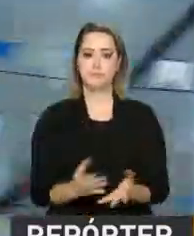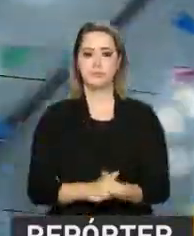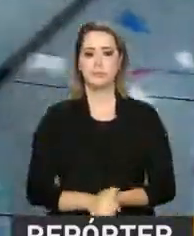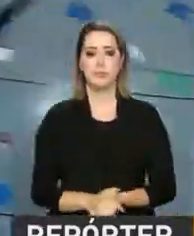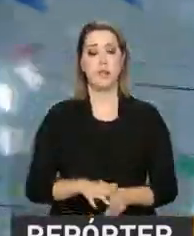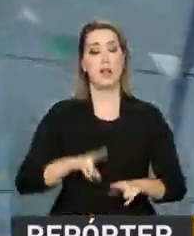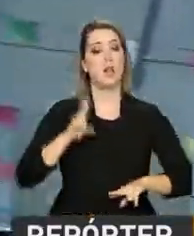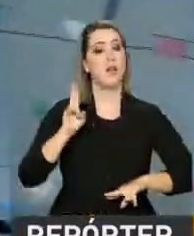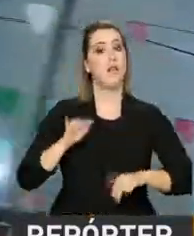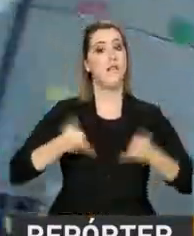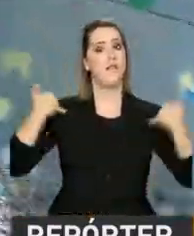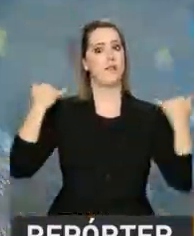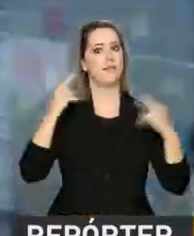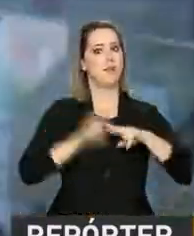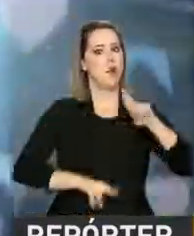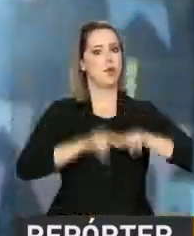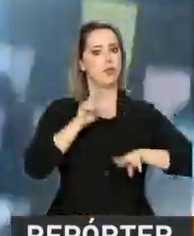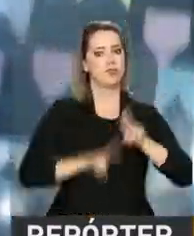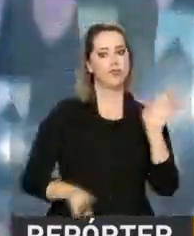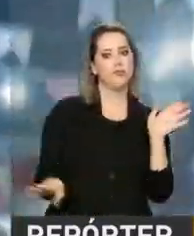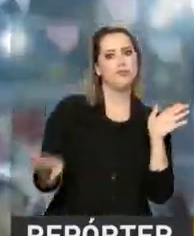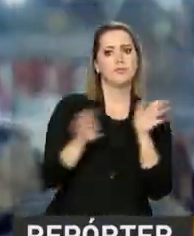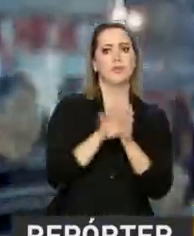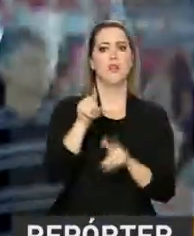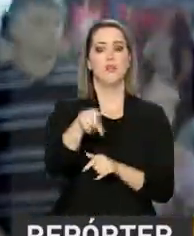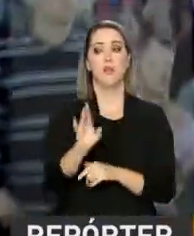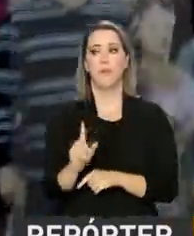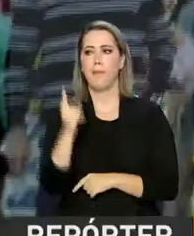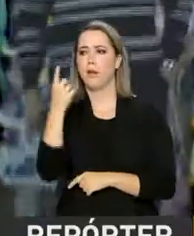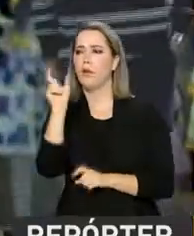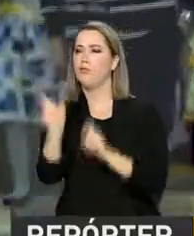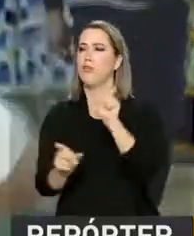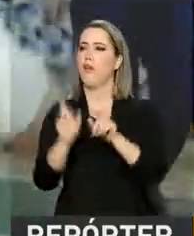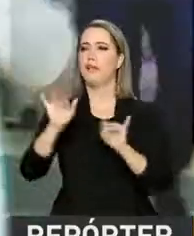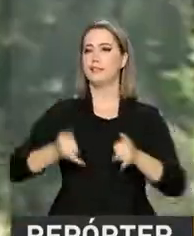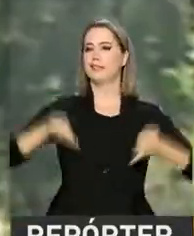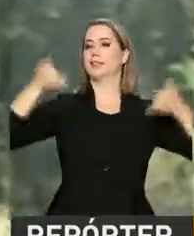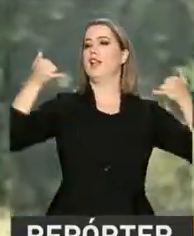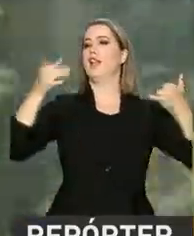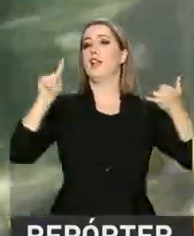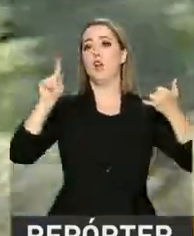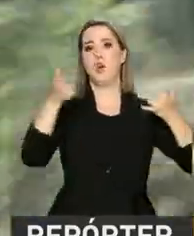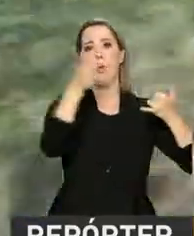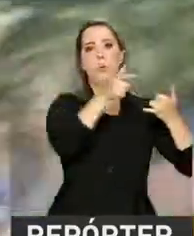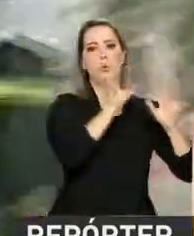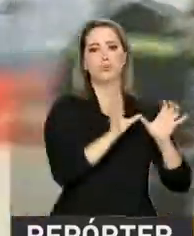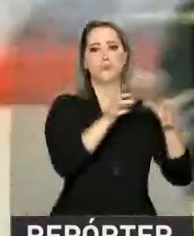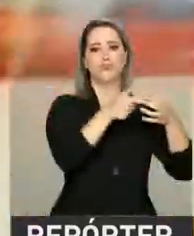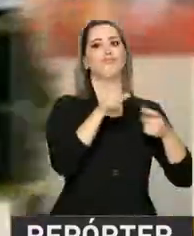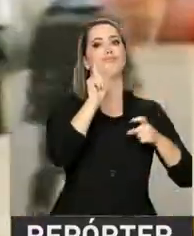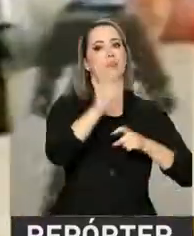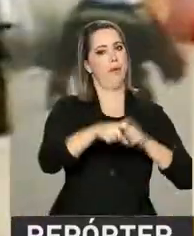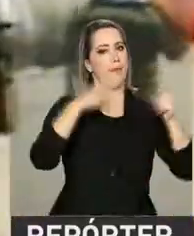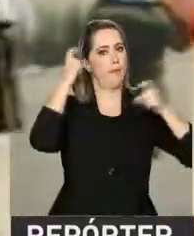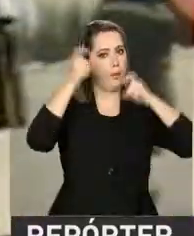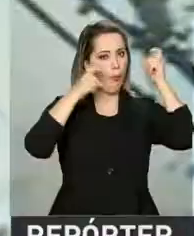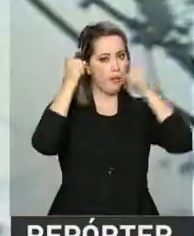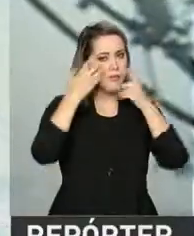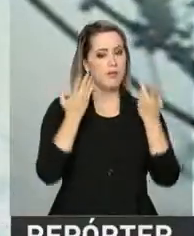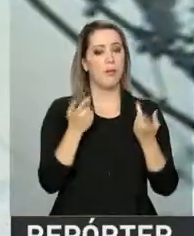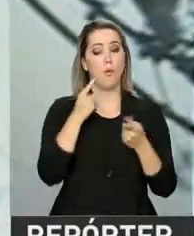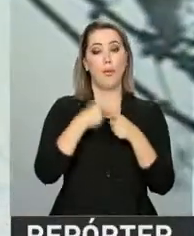As festas juninas estão chegando. Enquanto para uns é tempo de comemoração, para outros motivo de